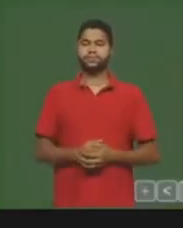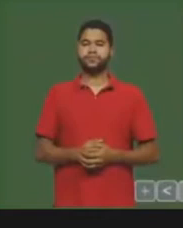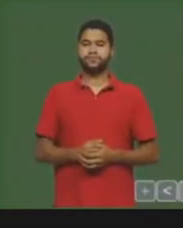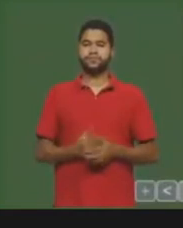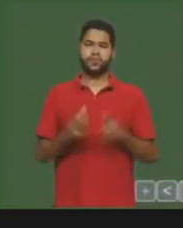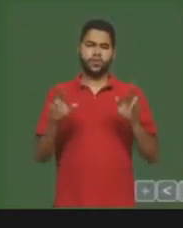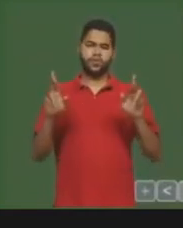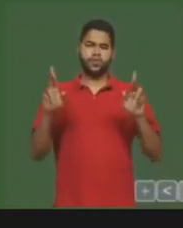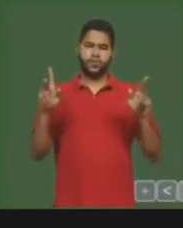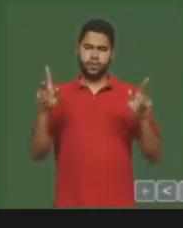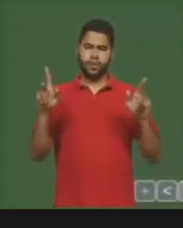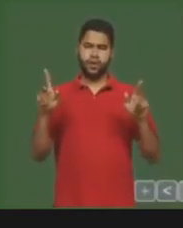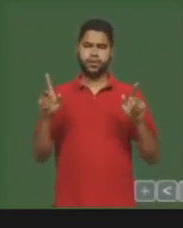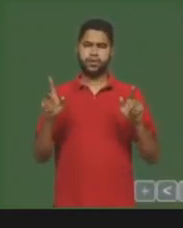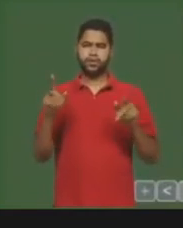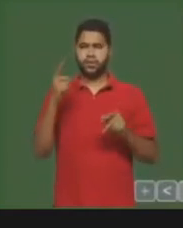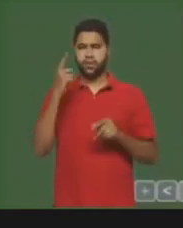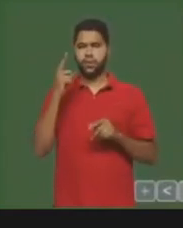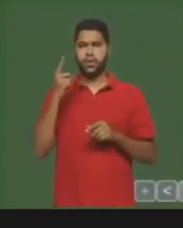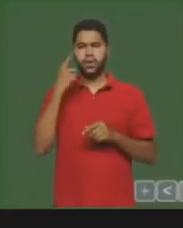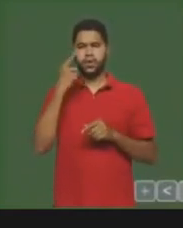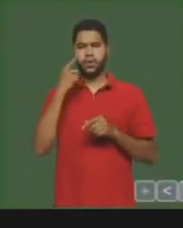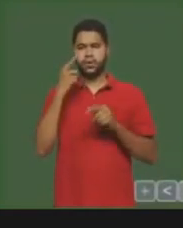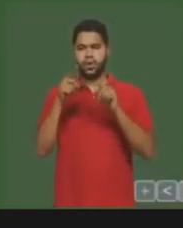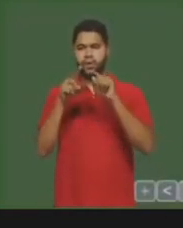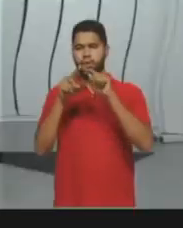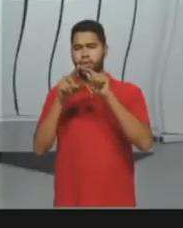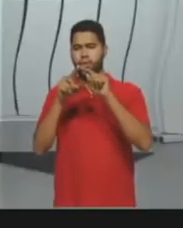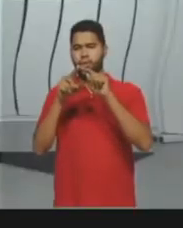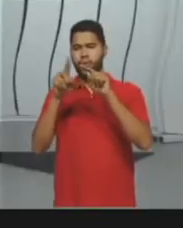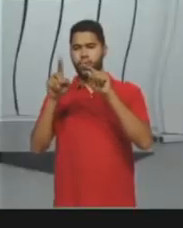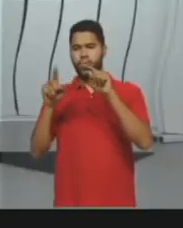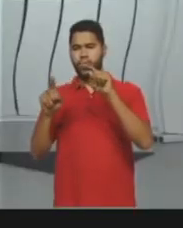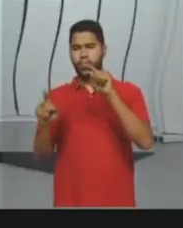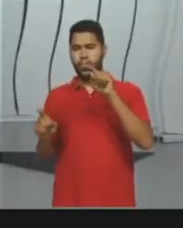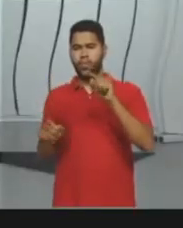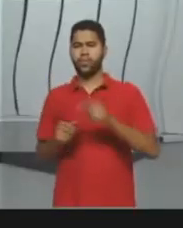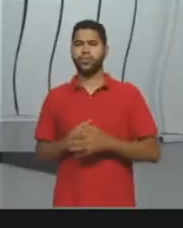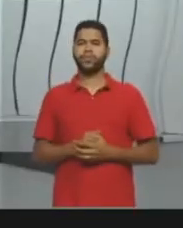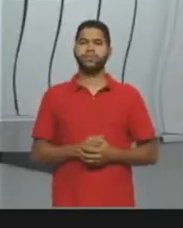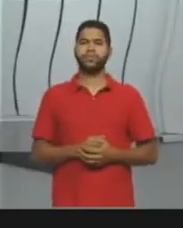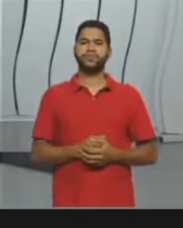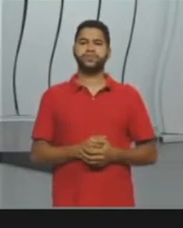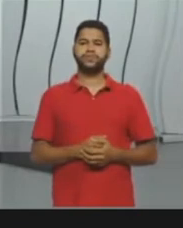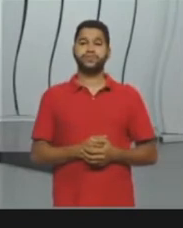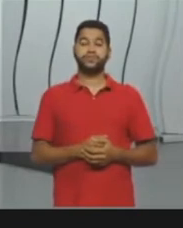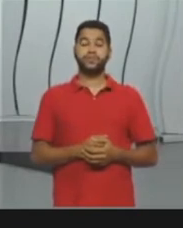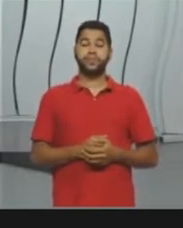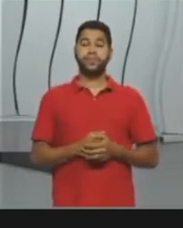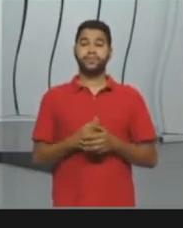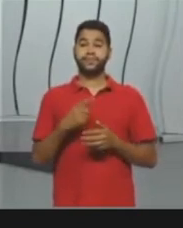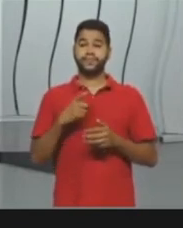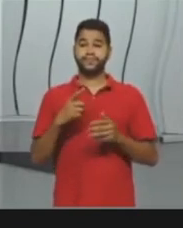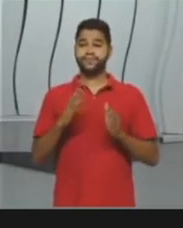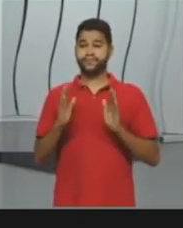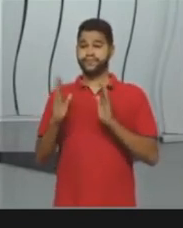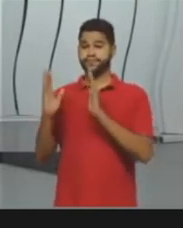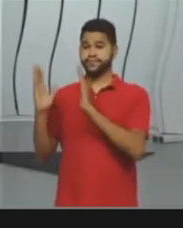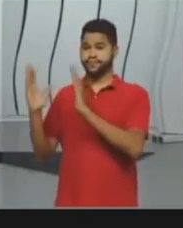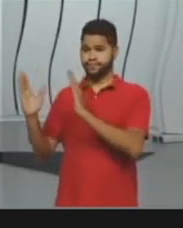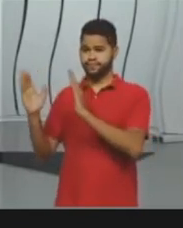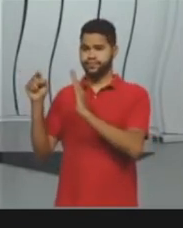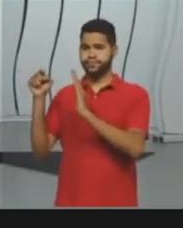por um motivo específico. Vou até colocar aqui um flagelozinho nela. Essa primeira célula que eu fiz aqui,